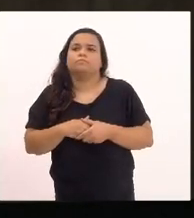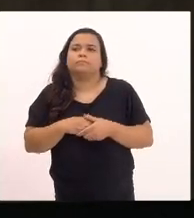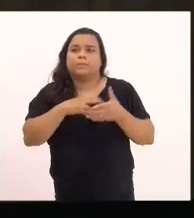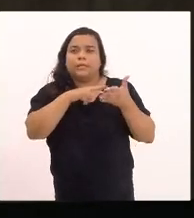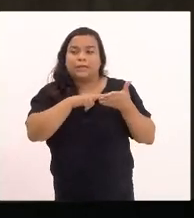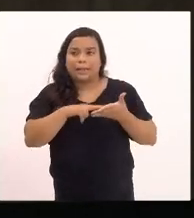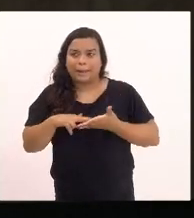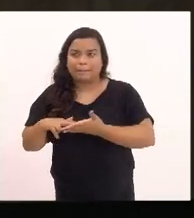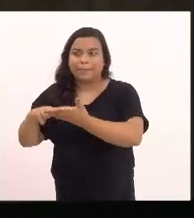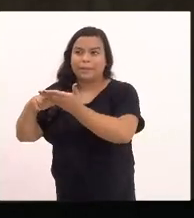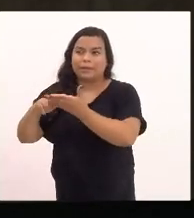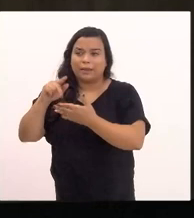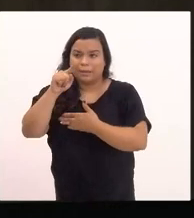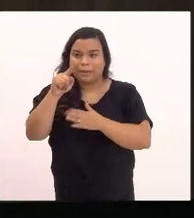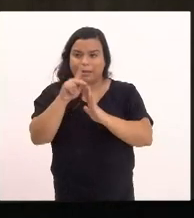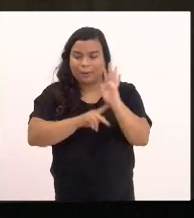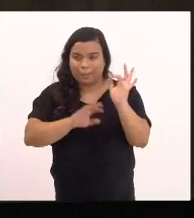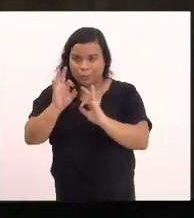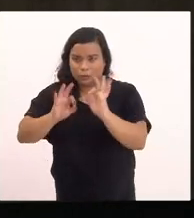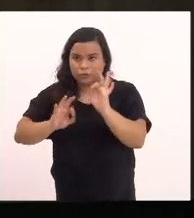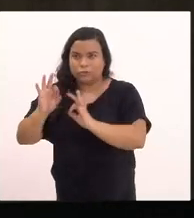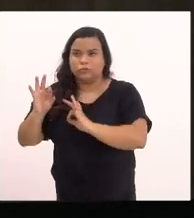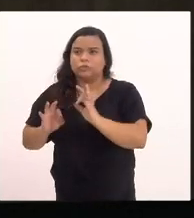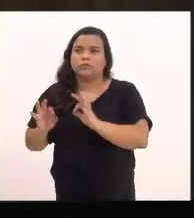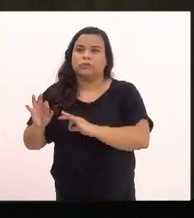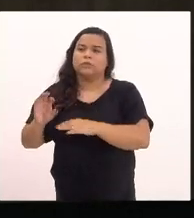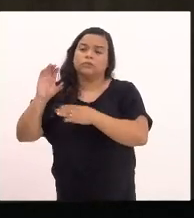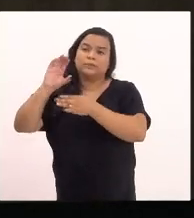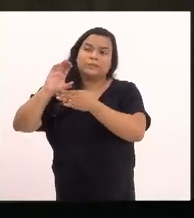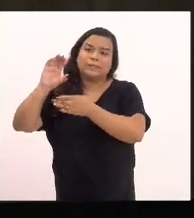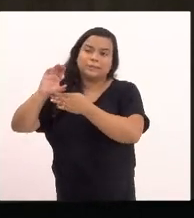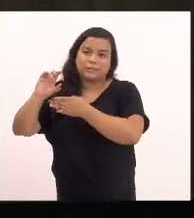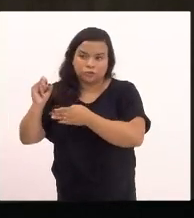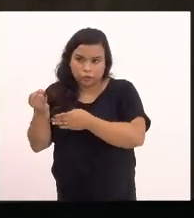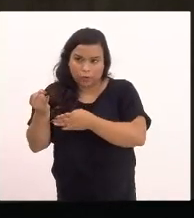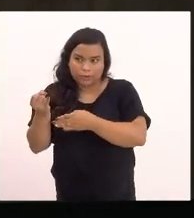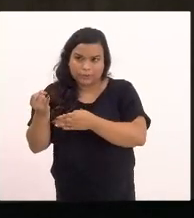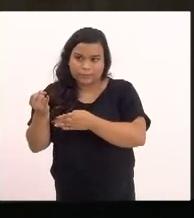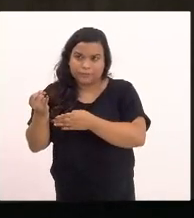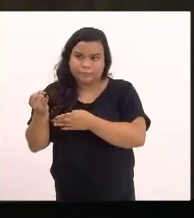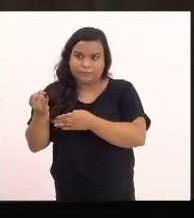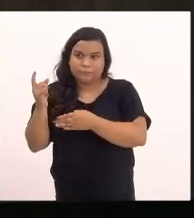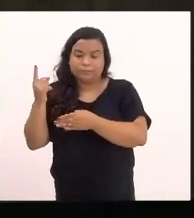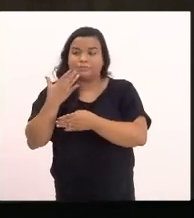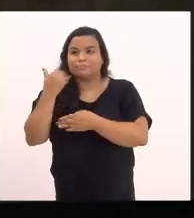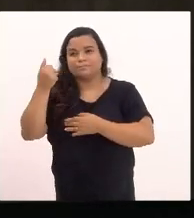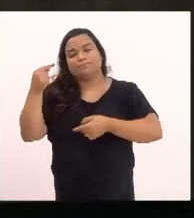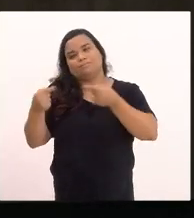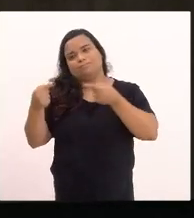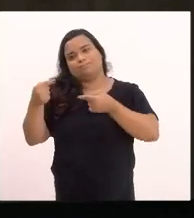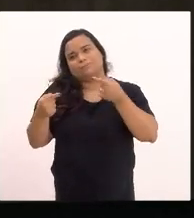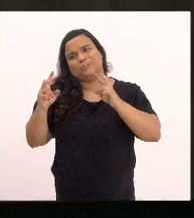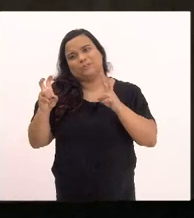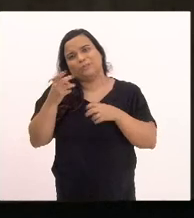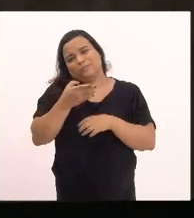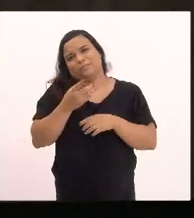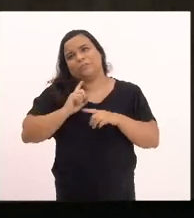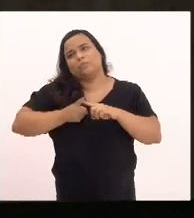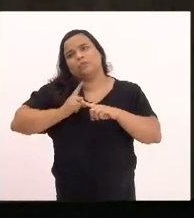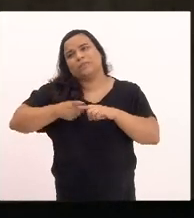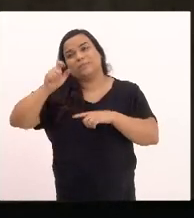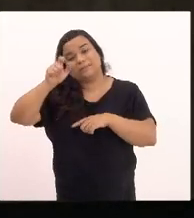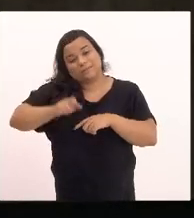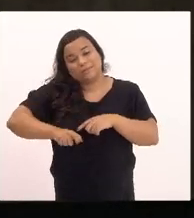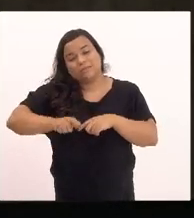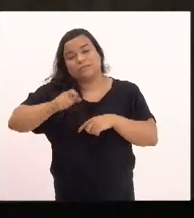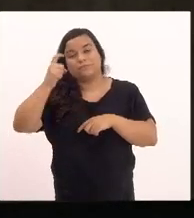encaminhar o presente projeto para a CCJ, para que seja melhor discutido. Porque entende ele